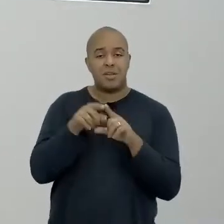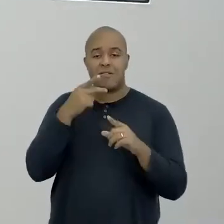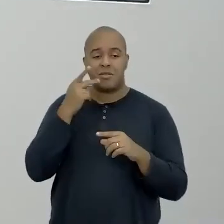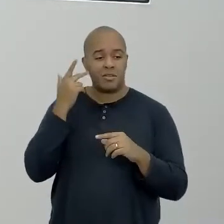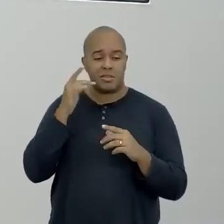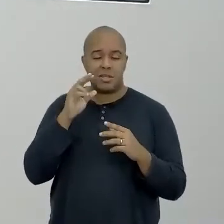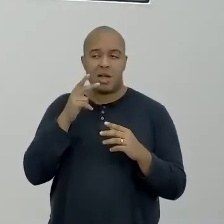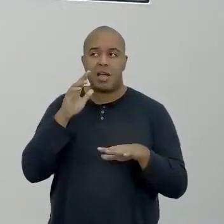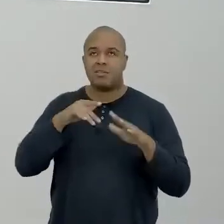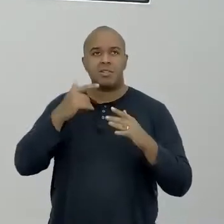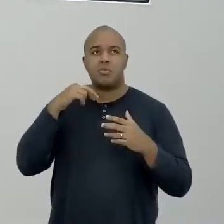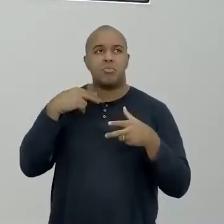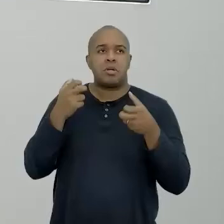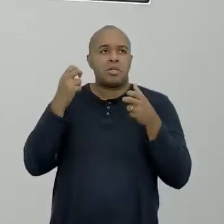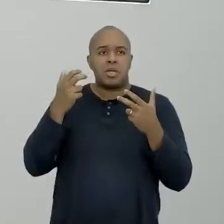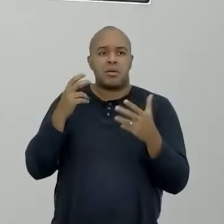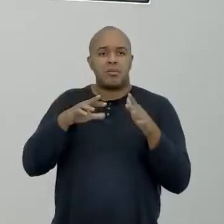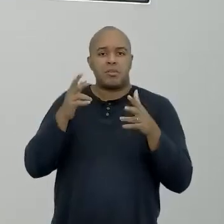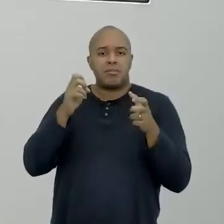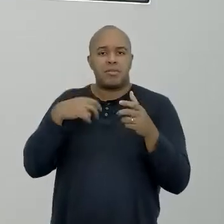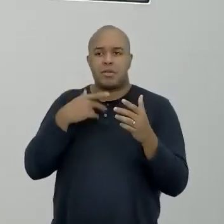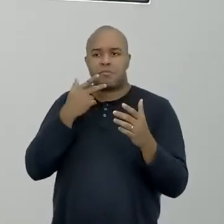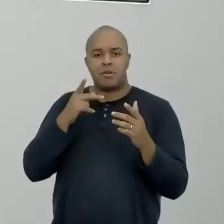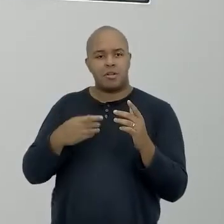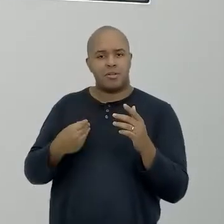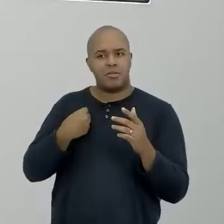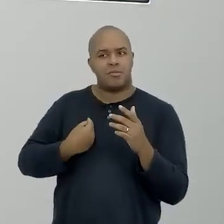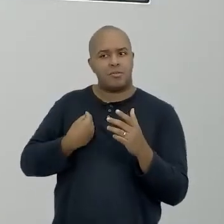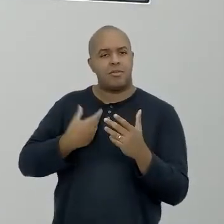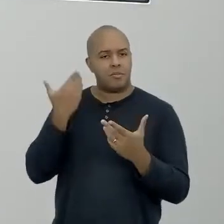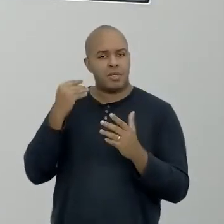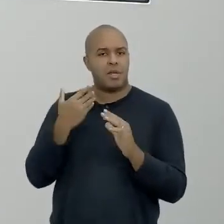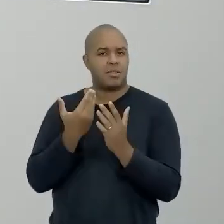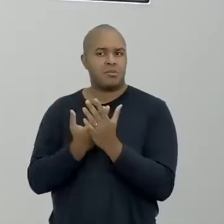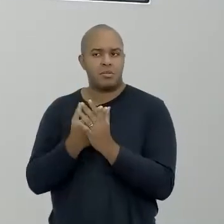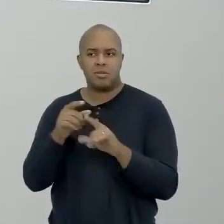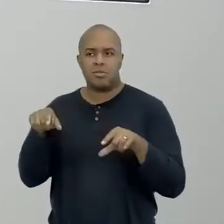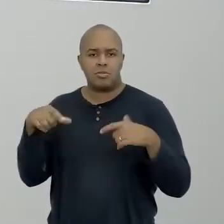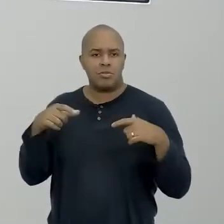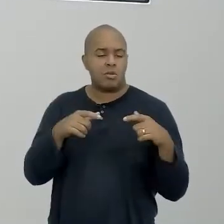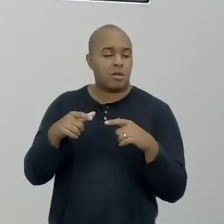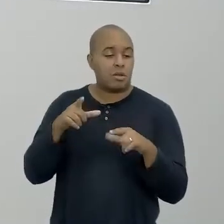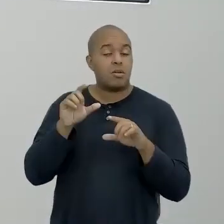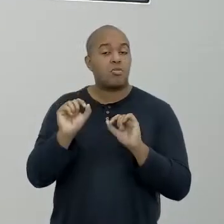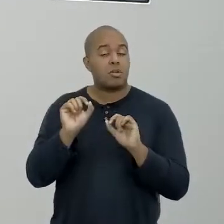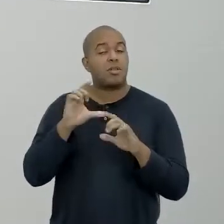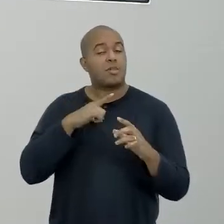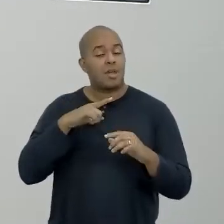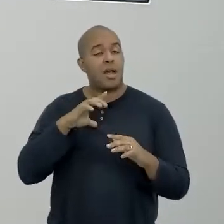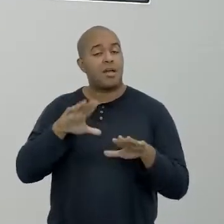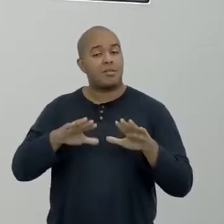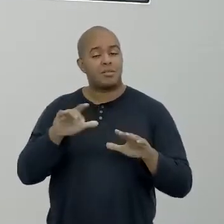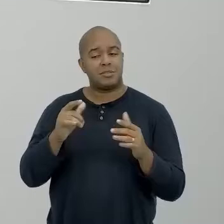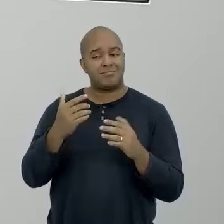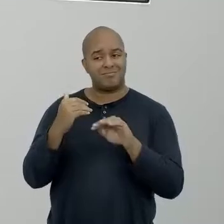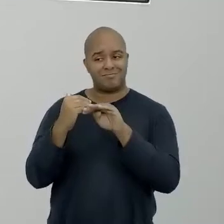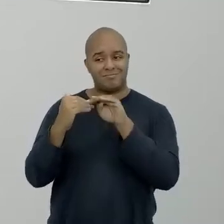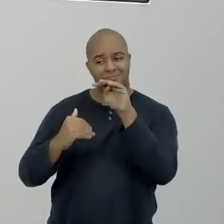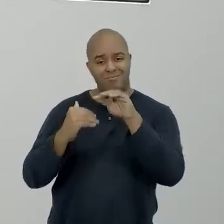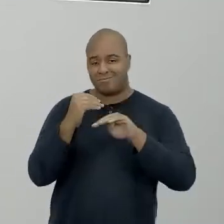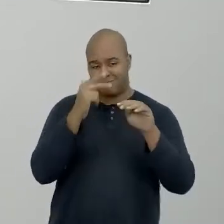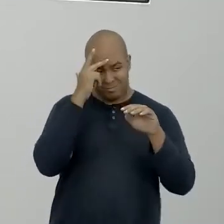também, e não me dar conta de quando eu estava nesses espaços de que havia uma